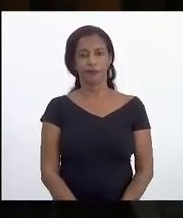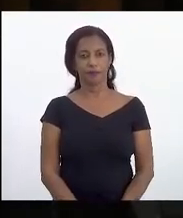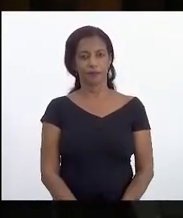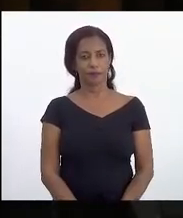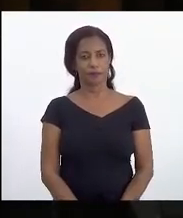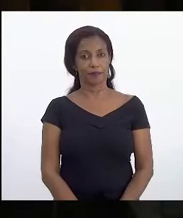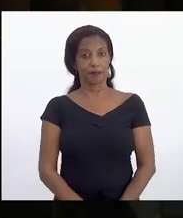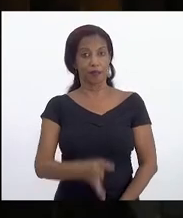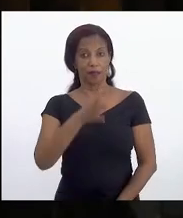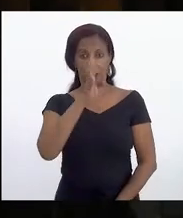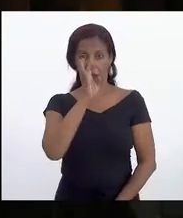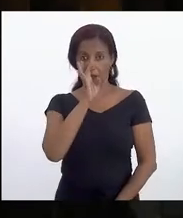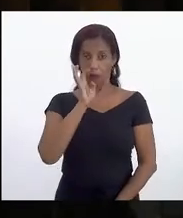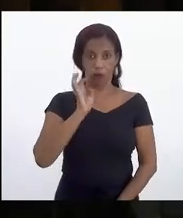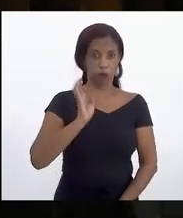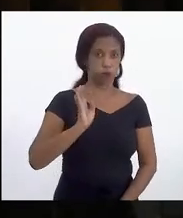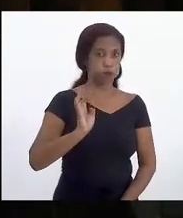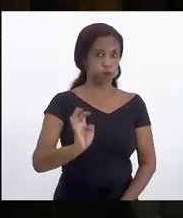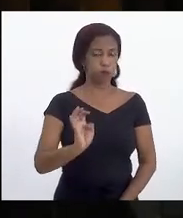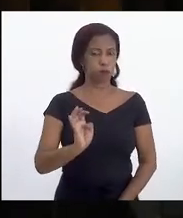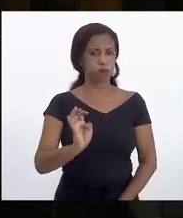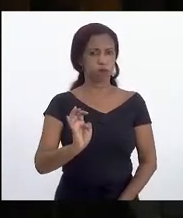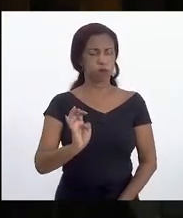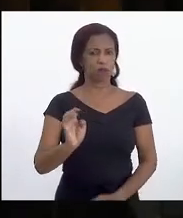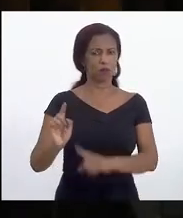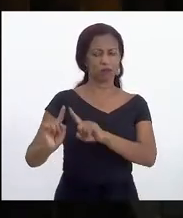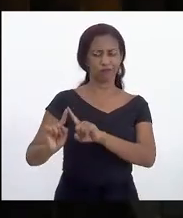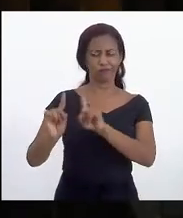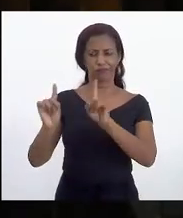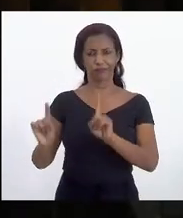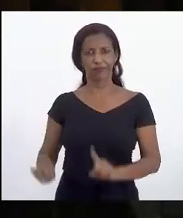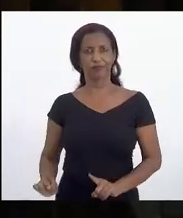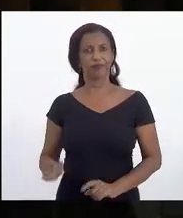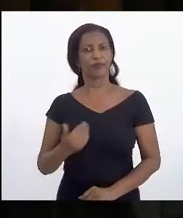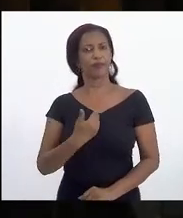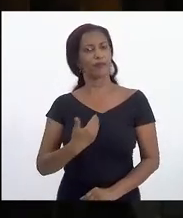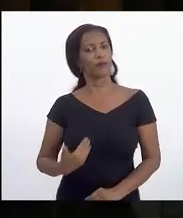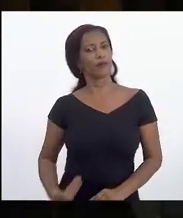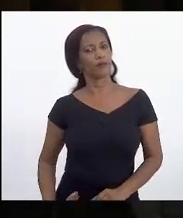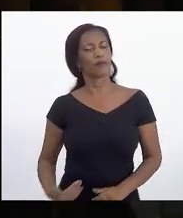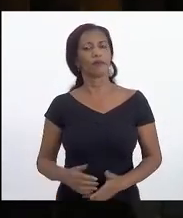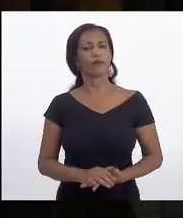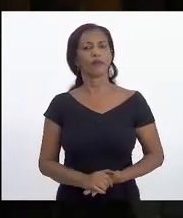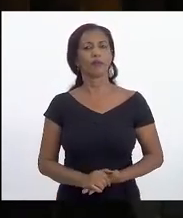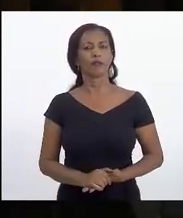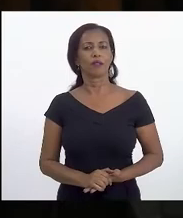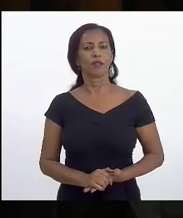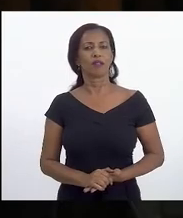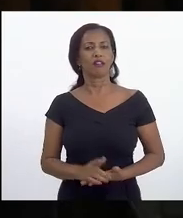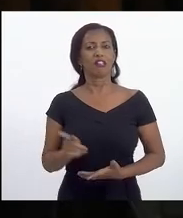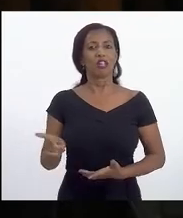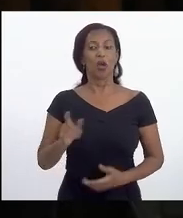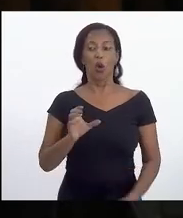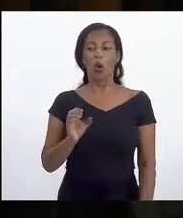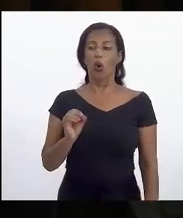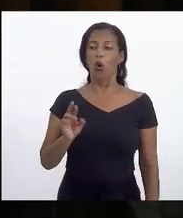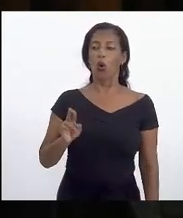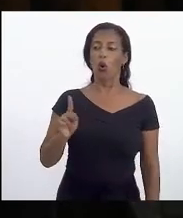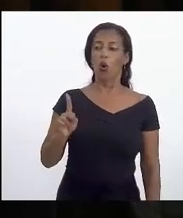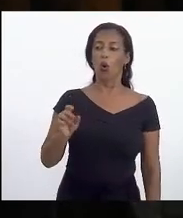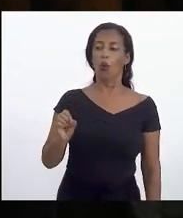o acusam e os funcionários públicos de corporativistas